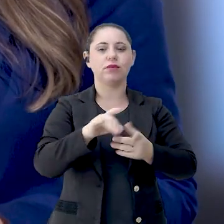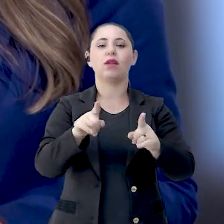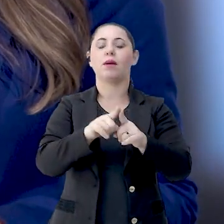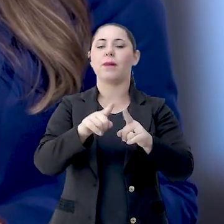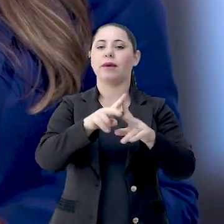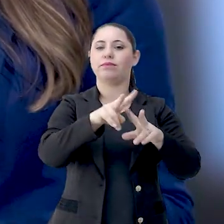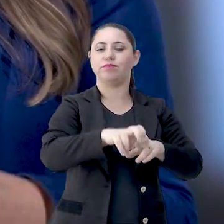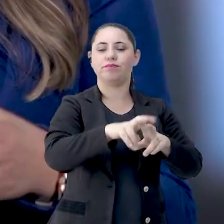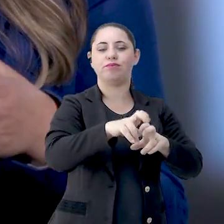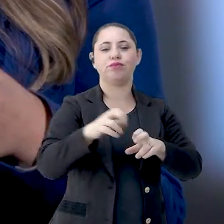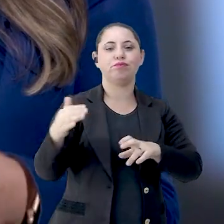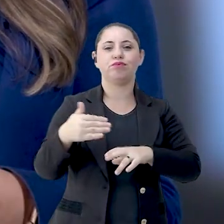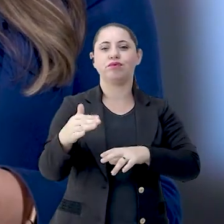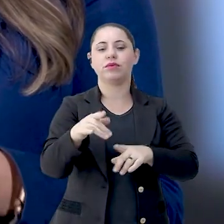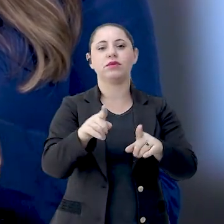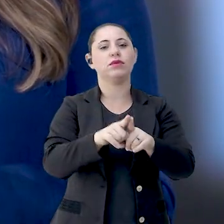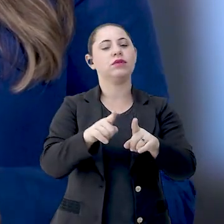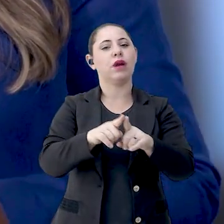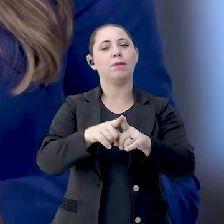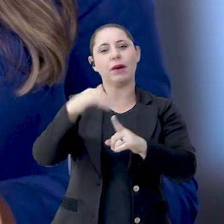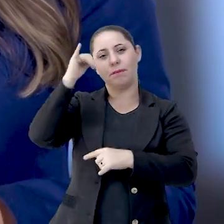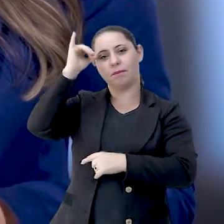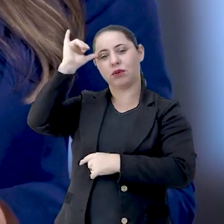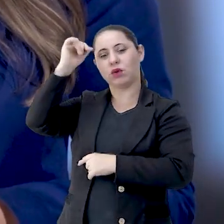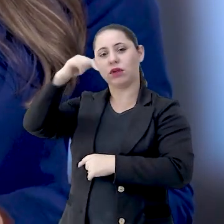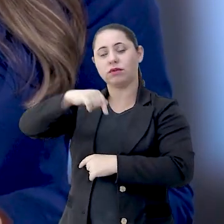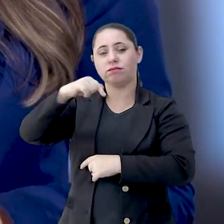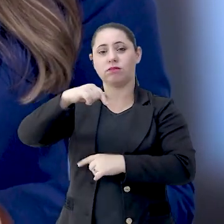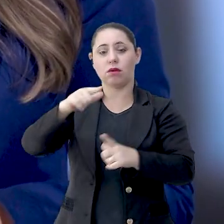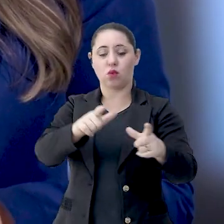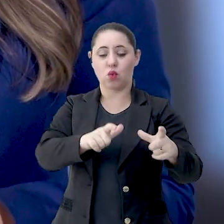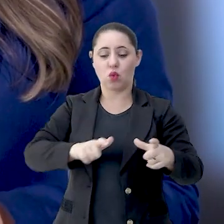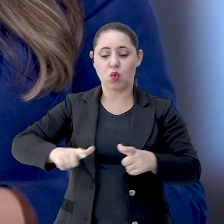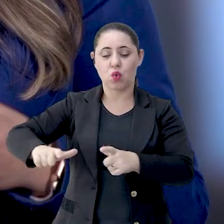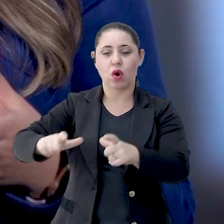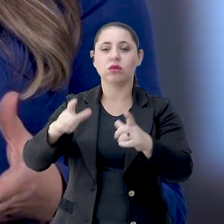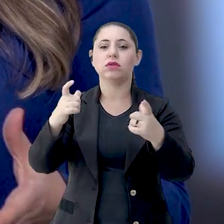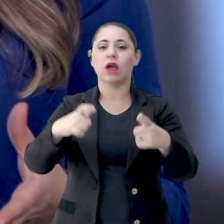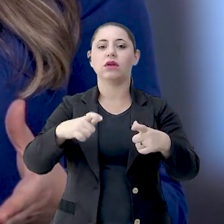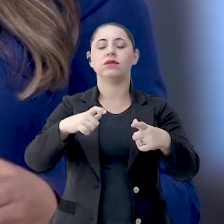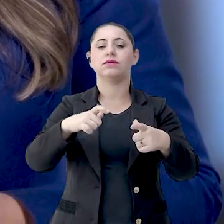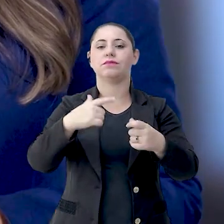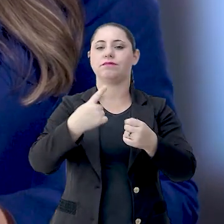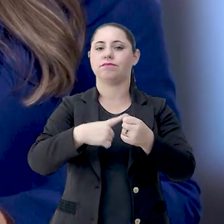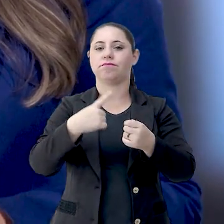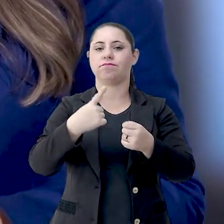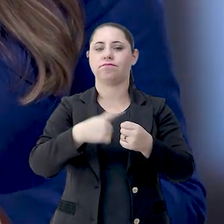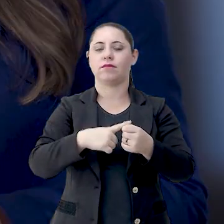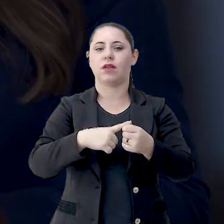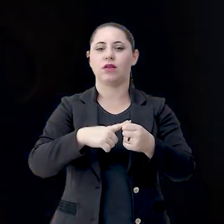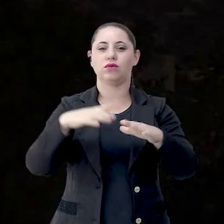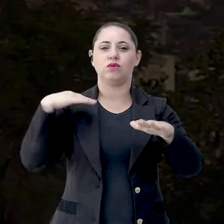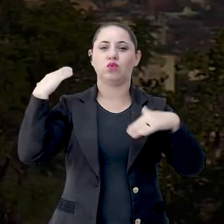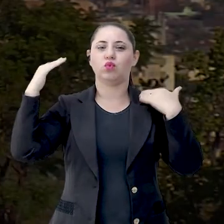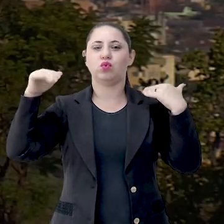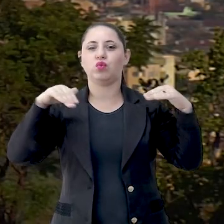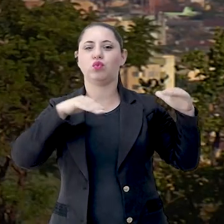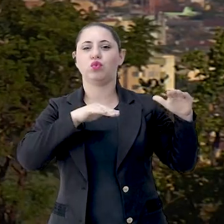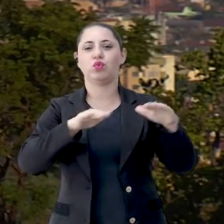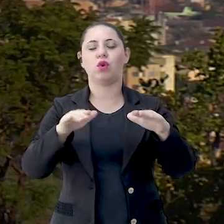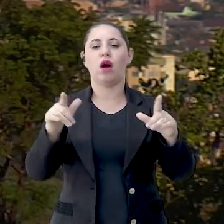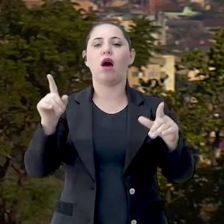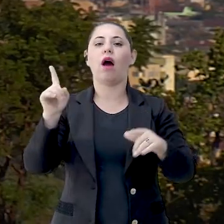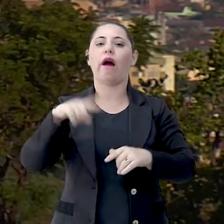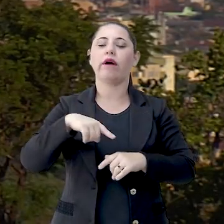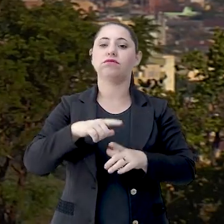de negócios é o destaque, apesar do esforço do setor em promover outras áreas. A